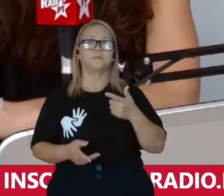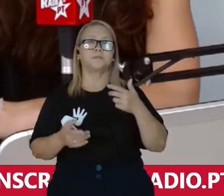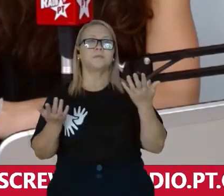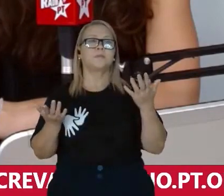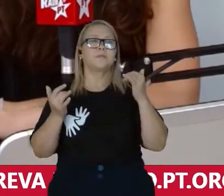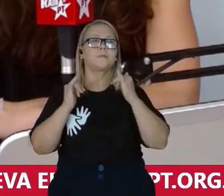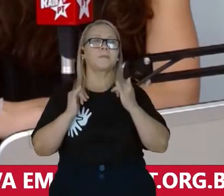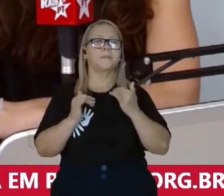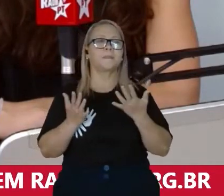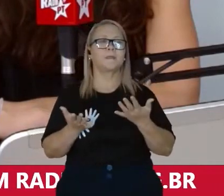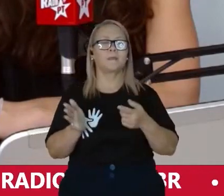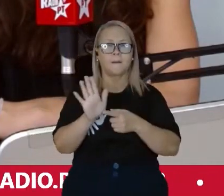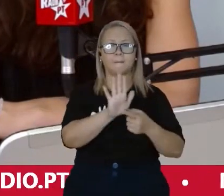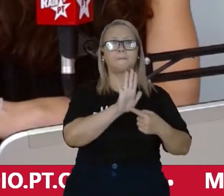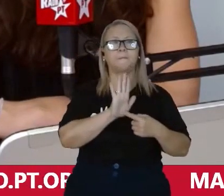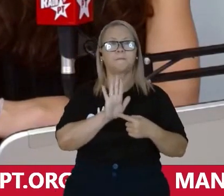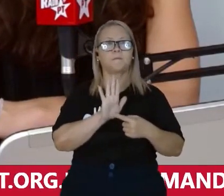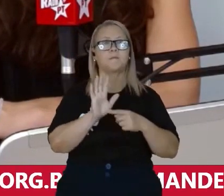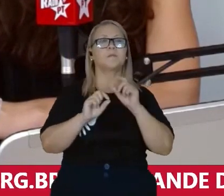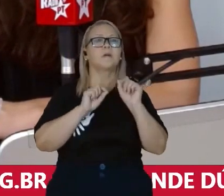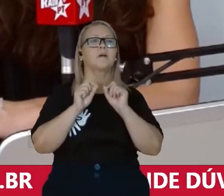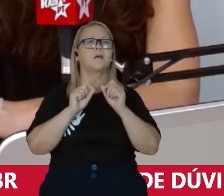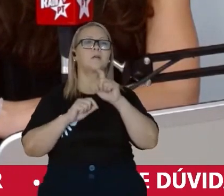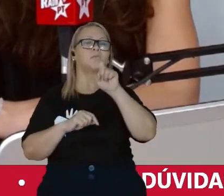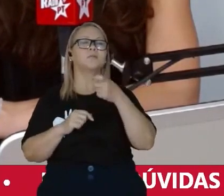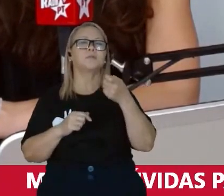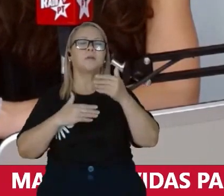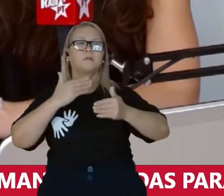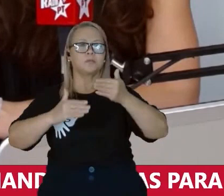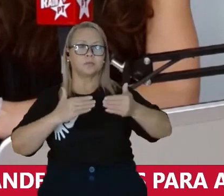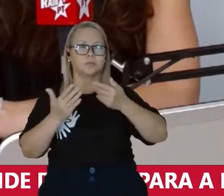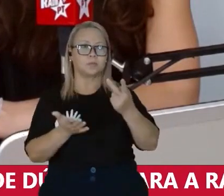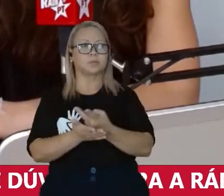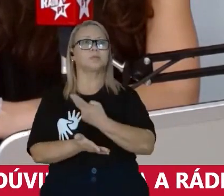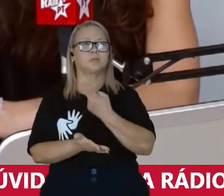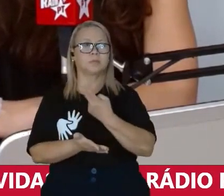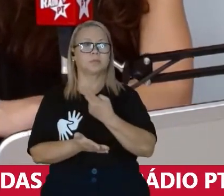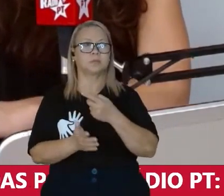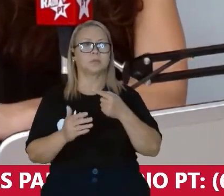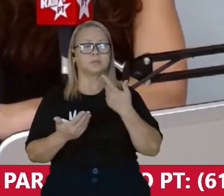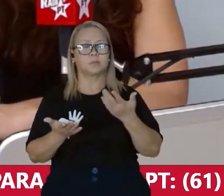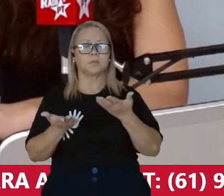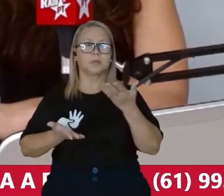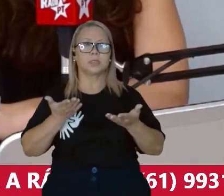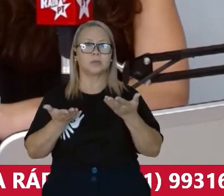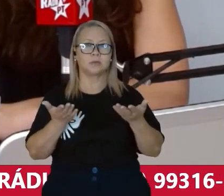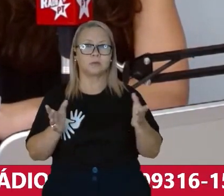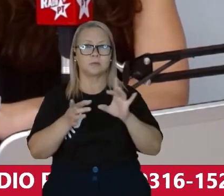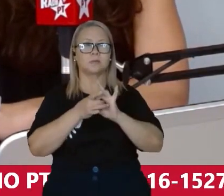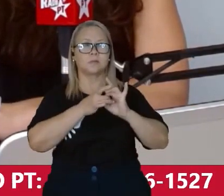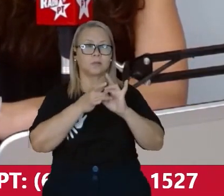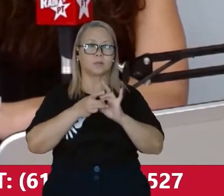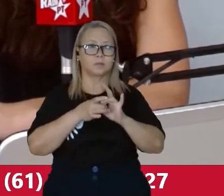não digo nem manchar, é mostrar o que é esse processo, mostrar o que é esse alinhamento entre eles.